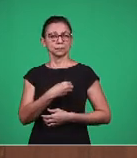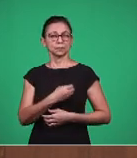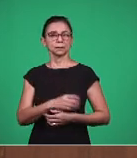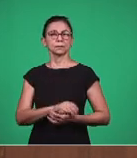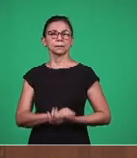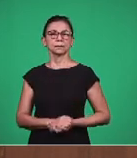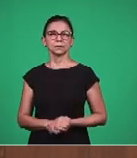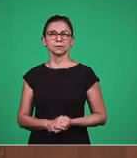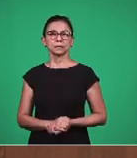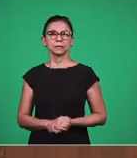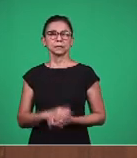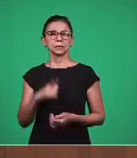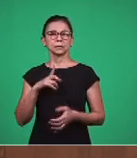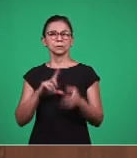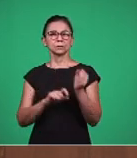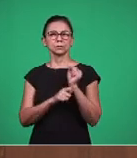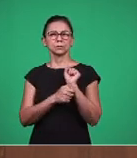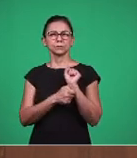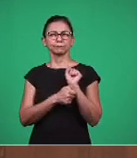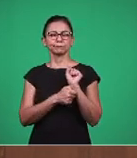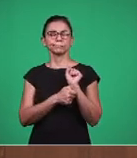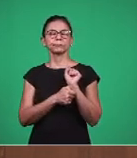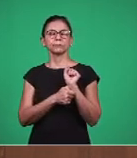tem um segredo para você entrar nela.